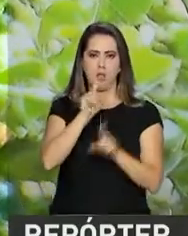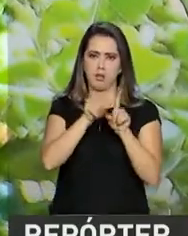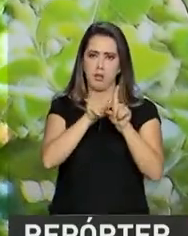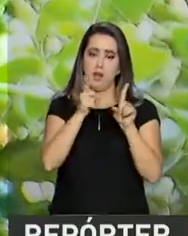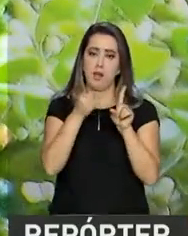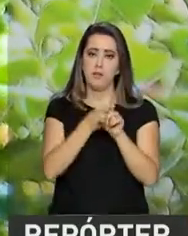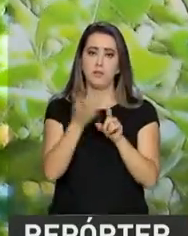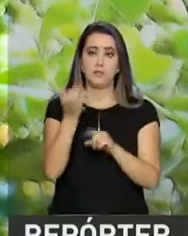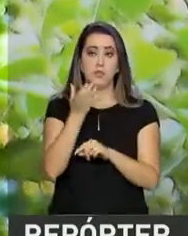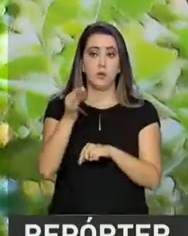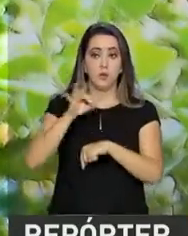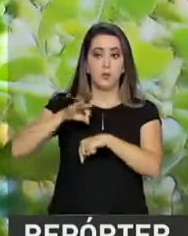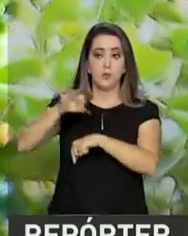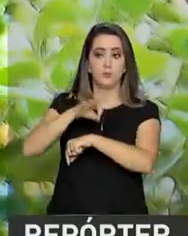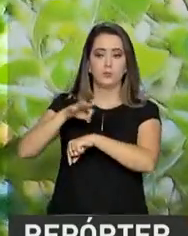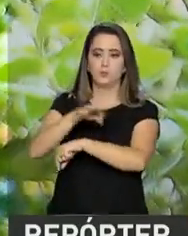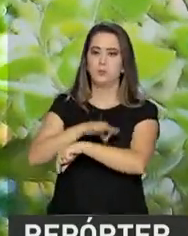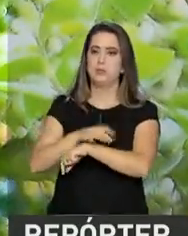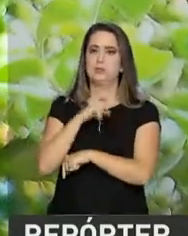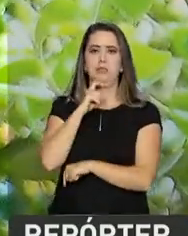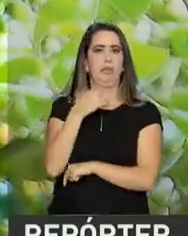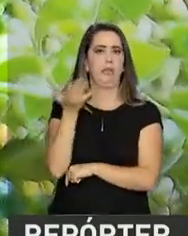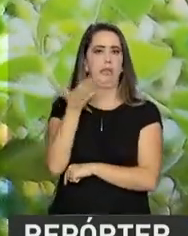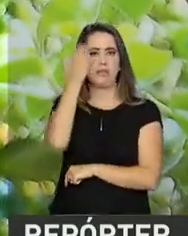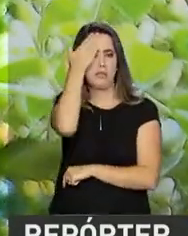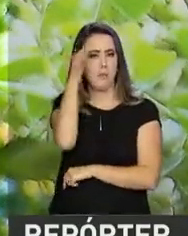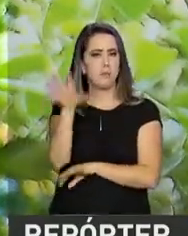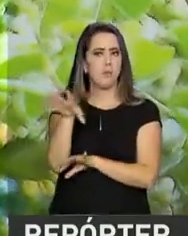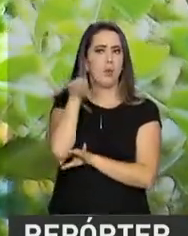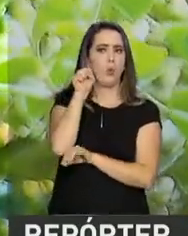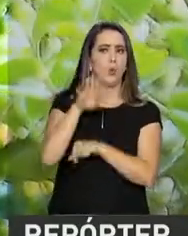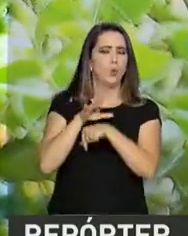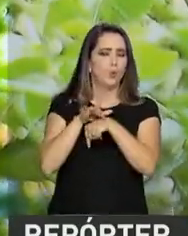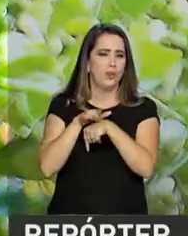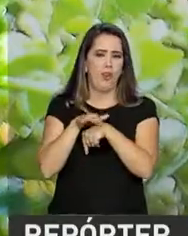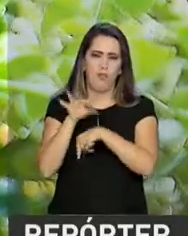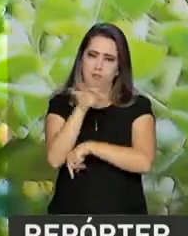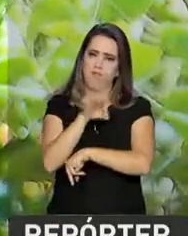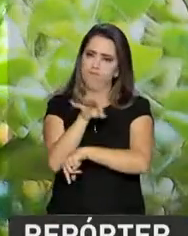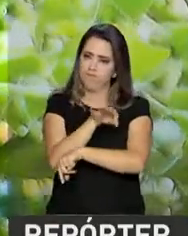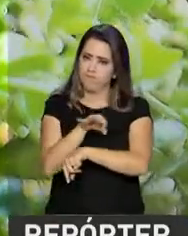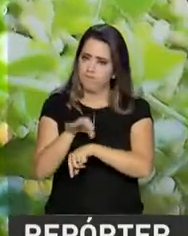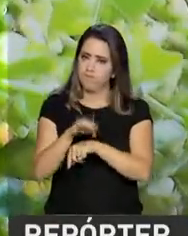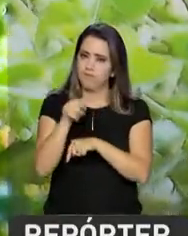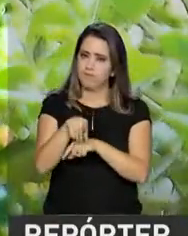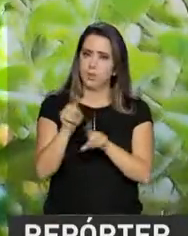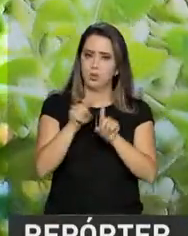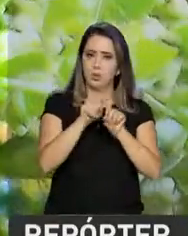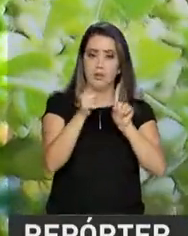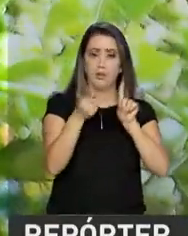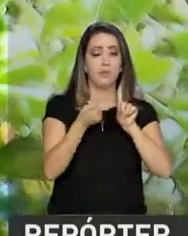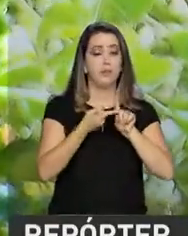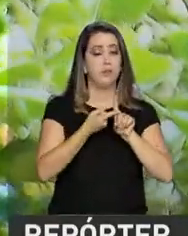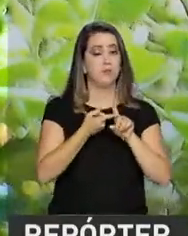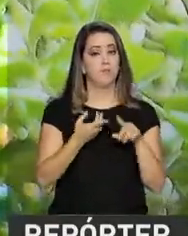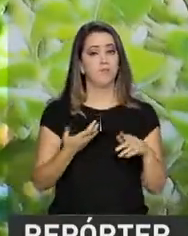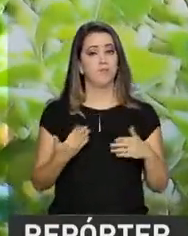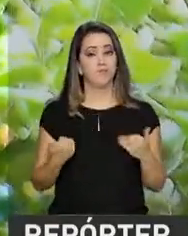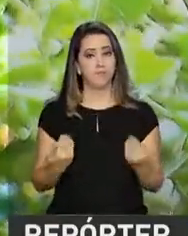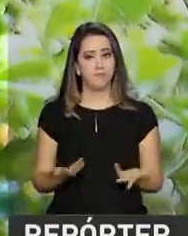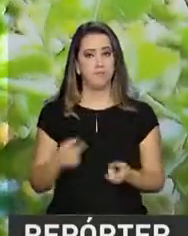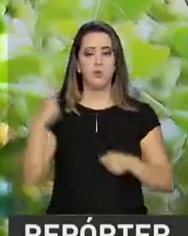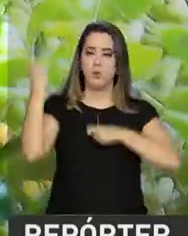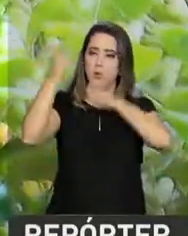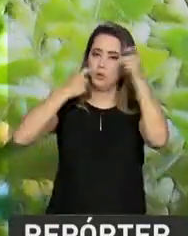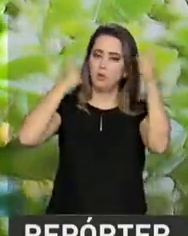mosquito aedes aegypti ninguém quer descobrir que tem dengue chikungunya ou febre amarela durante a gravidez por exemplo a